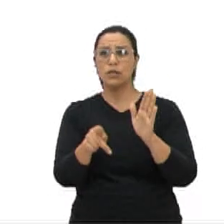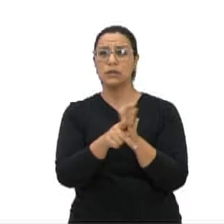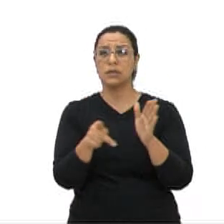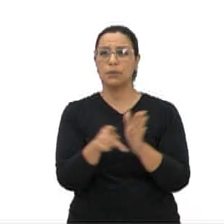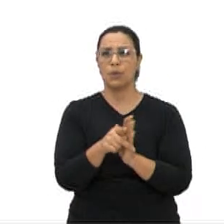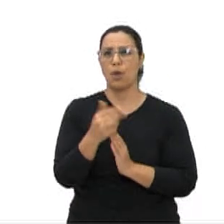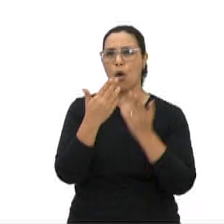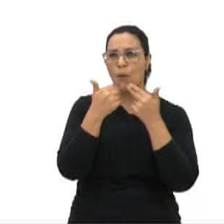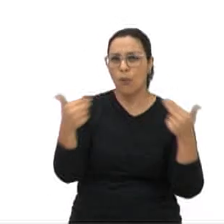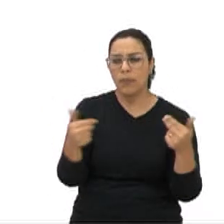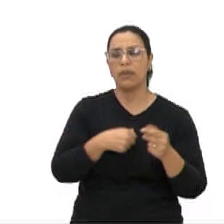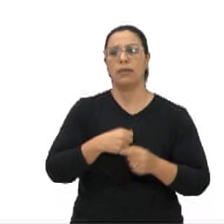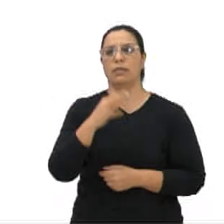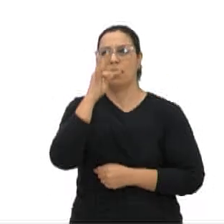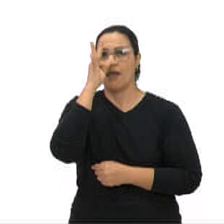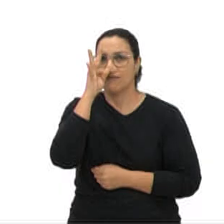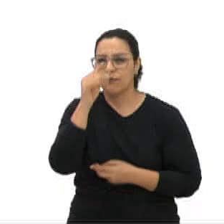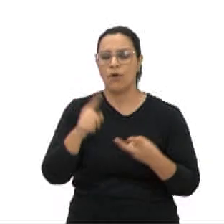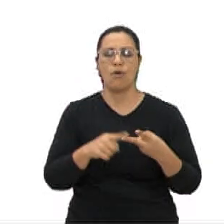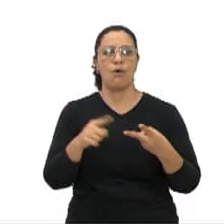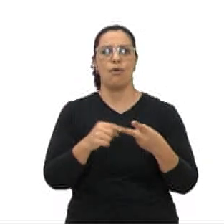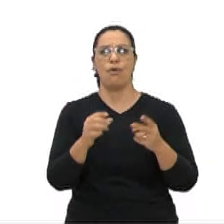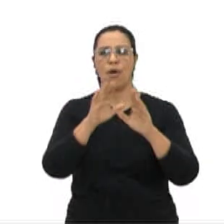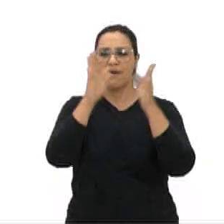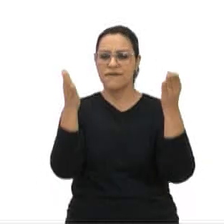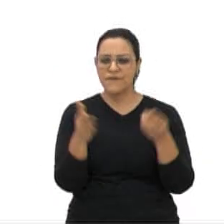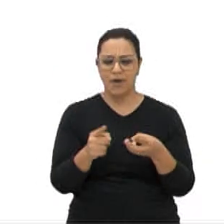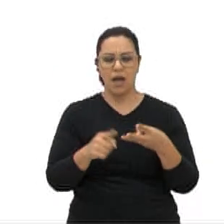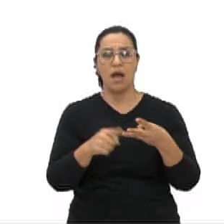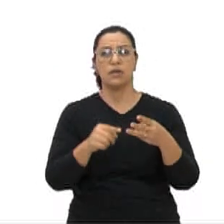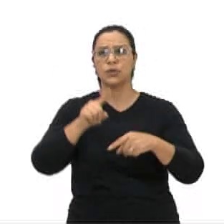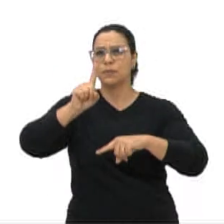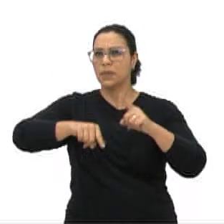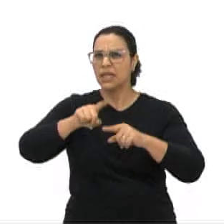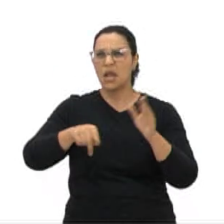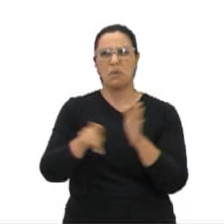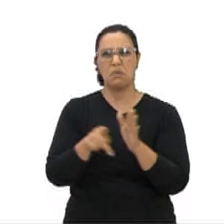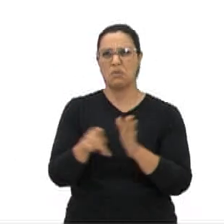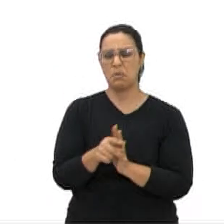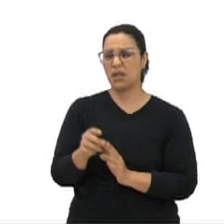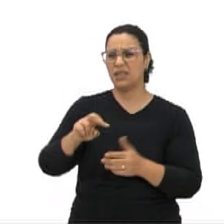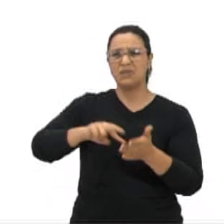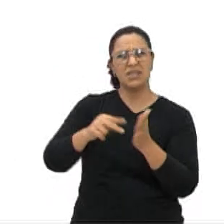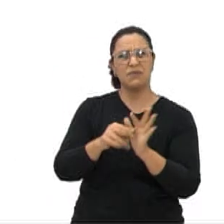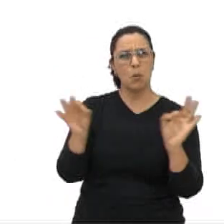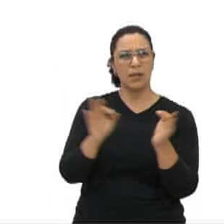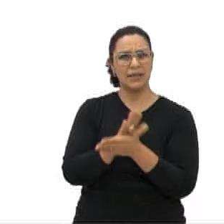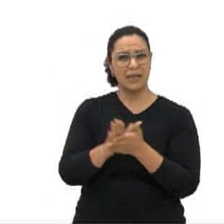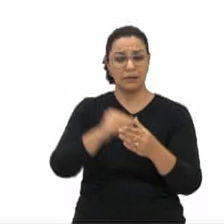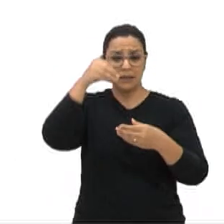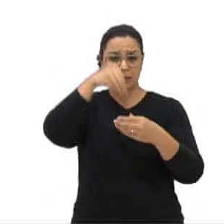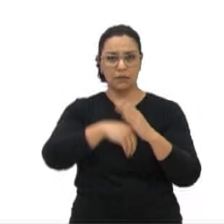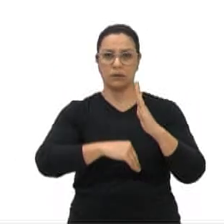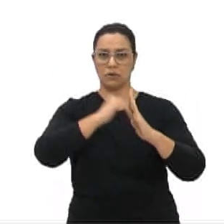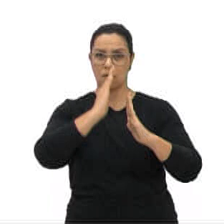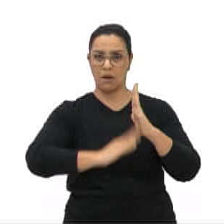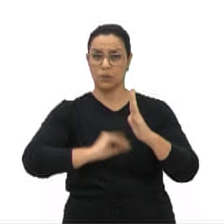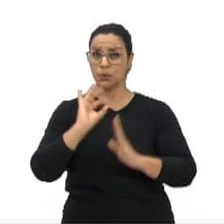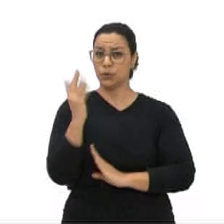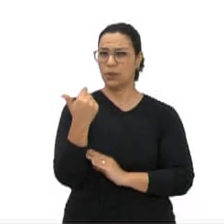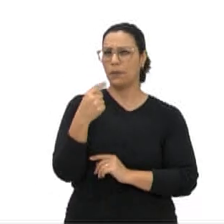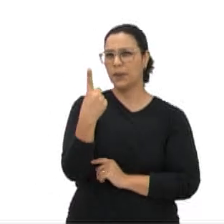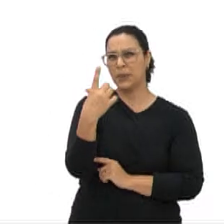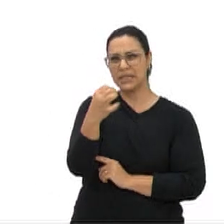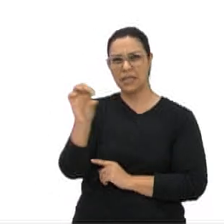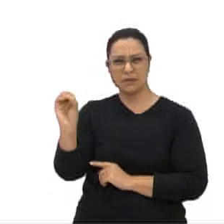alimentos, flores, vasos e outros objetos mundanos, insignificantes, que compõem as obras. O que aconteceu por volta